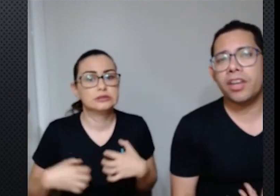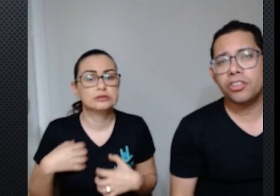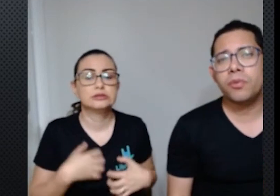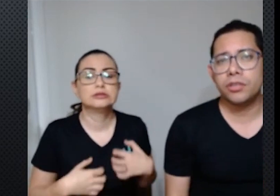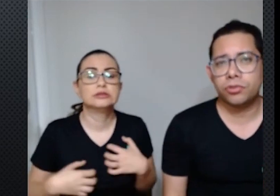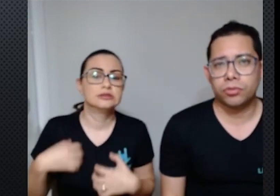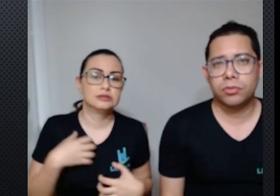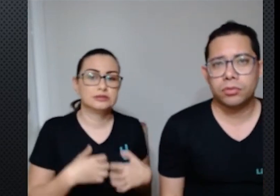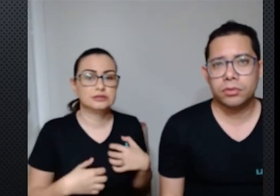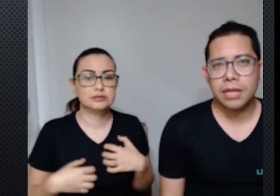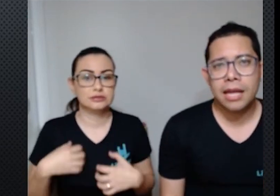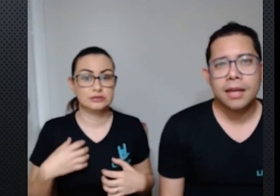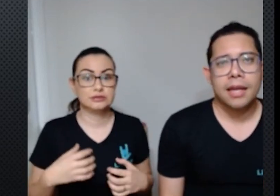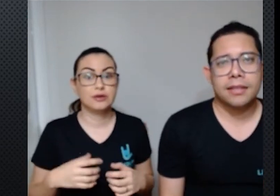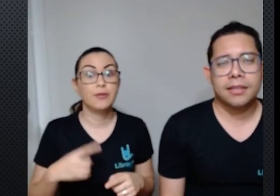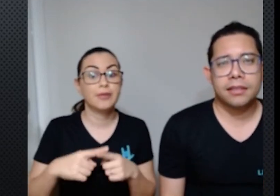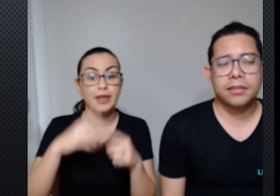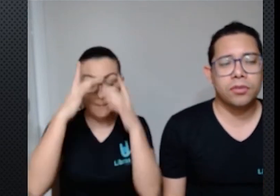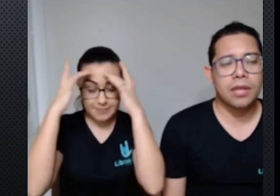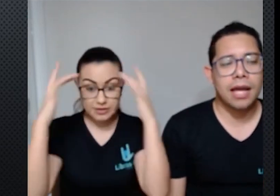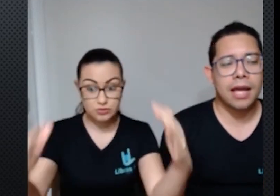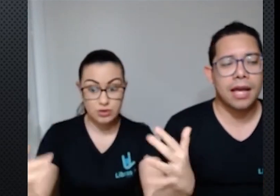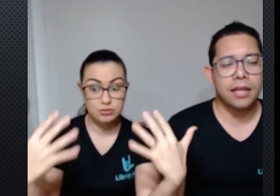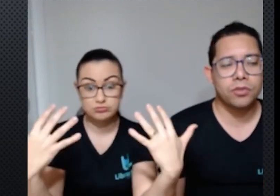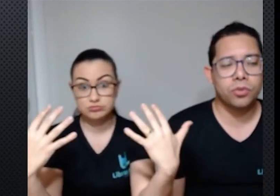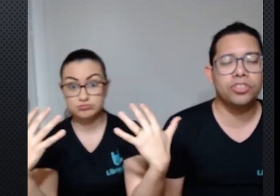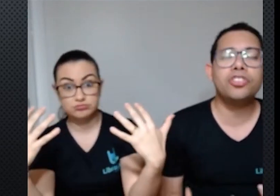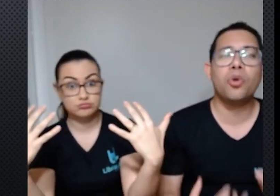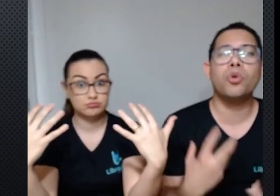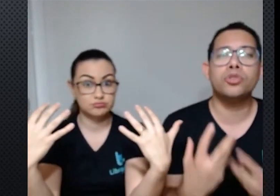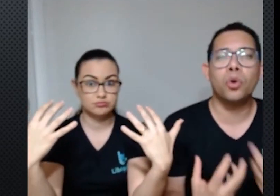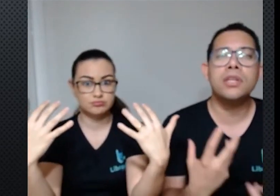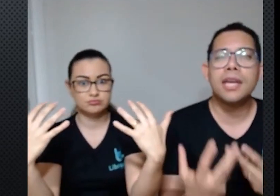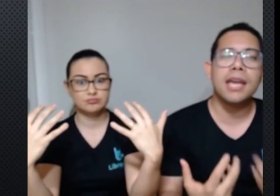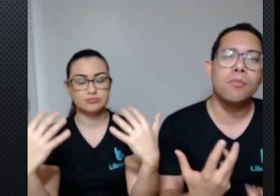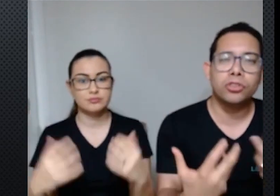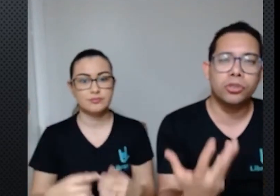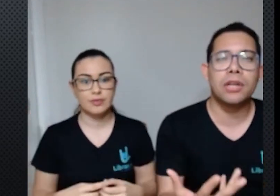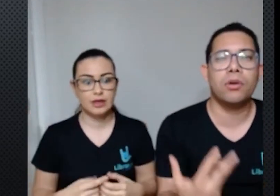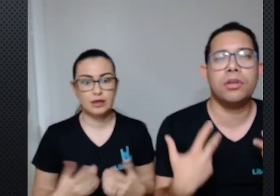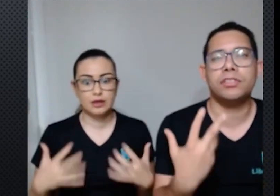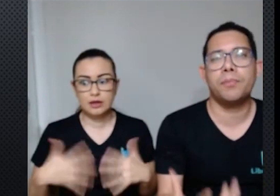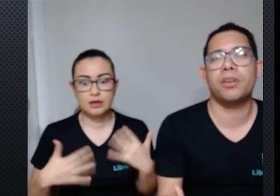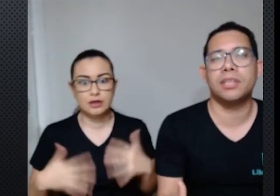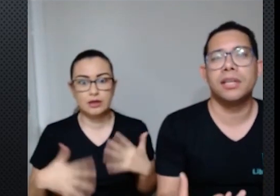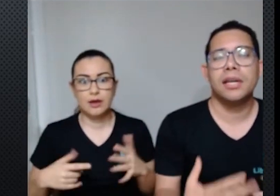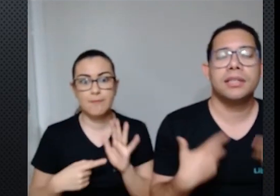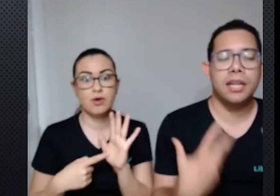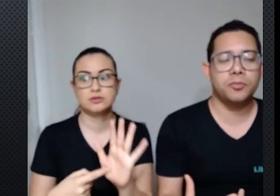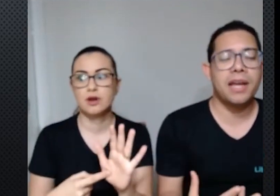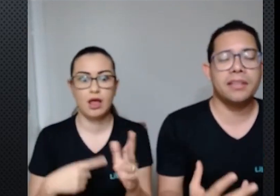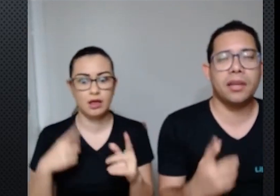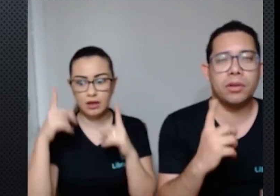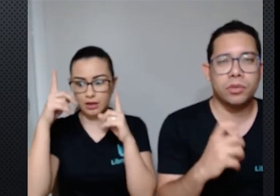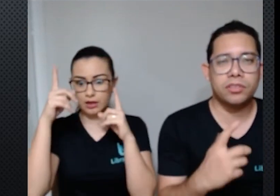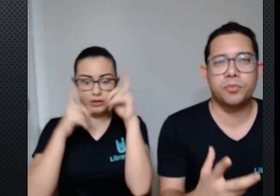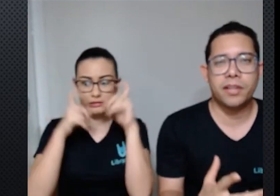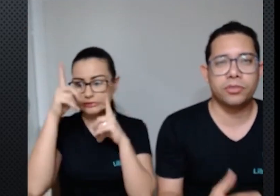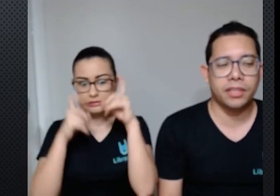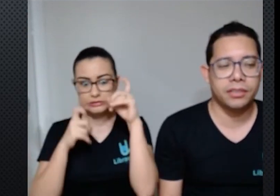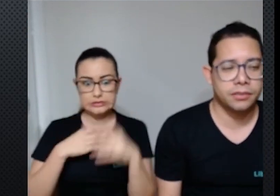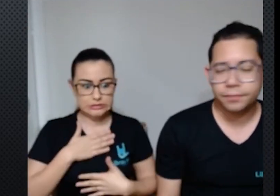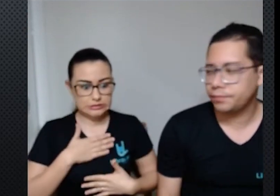não vejam isso, tá? Essa questão do descontrole emocional que você possa transparecer com as